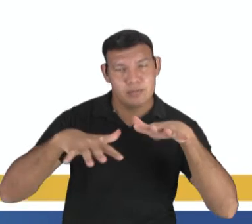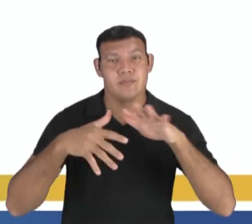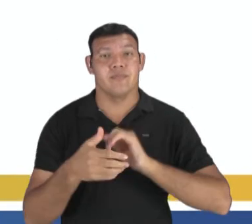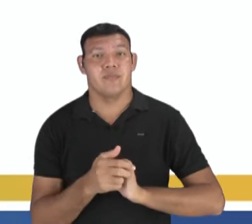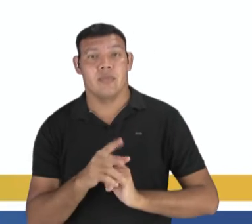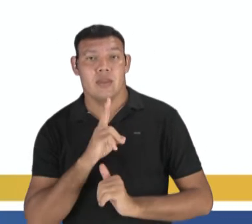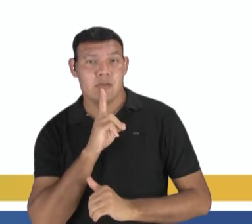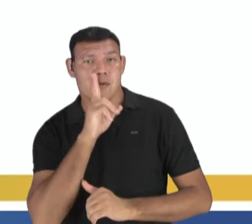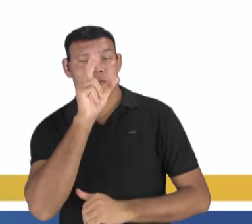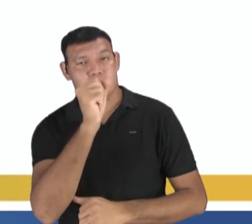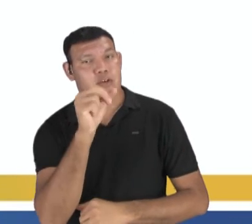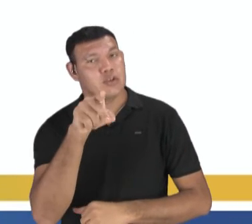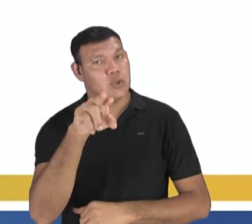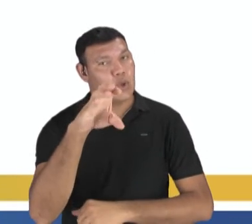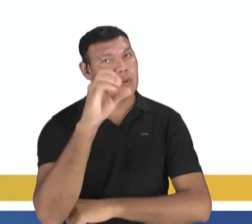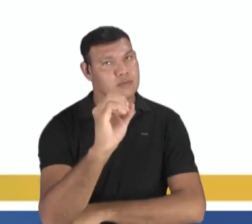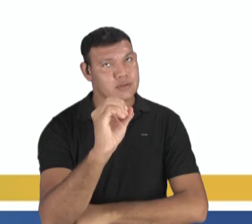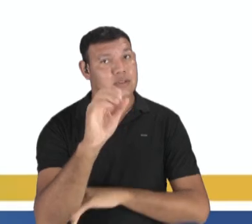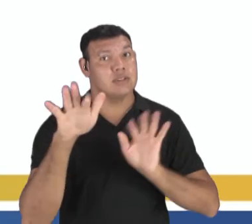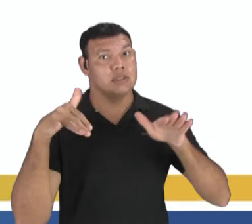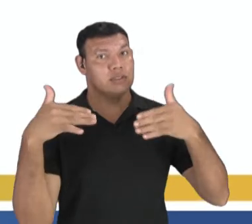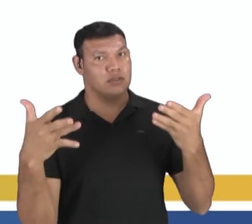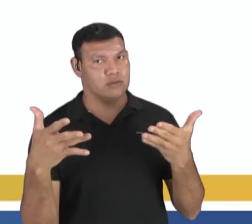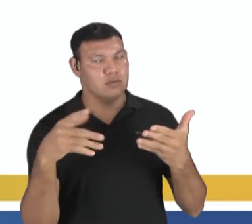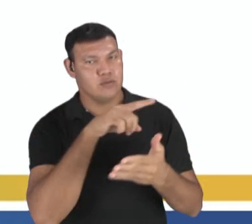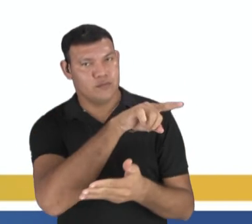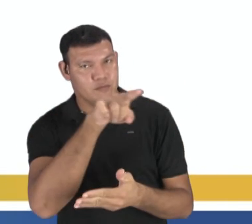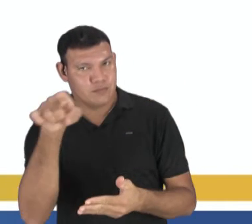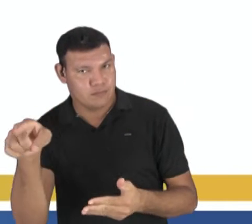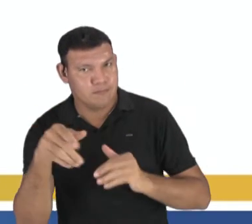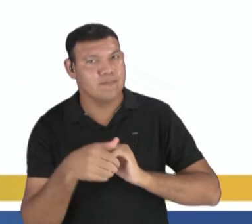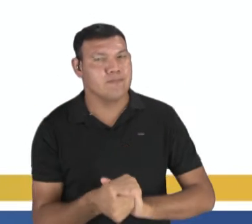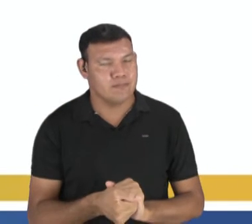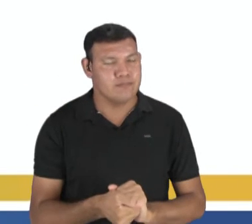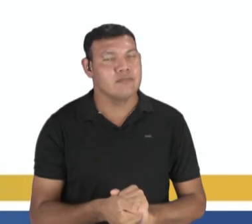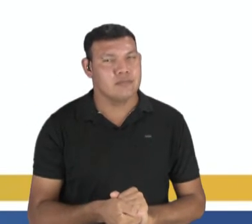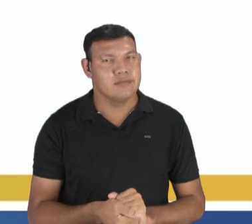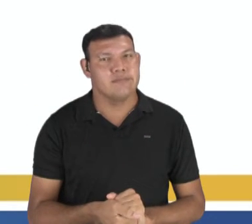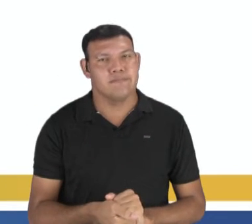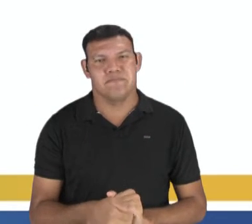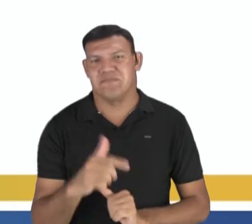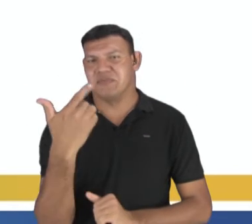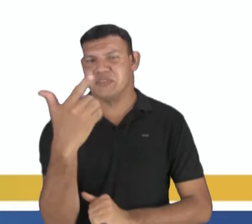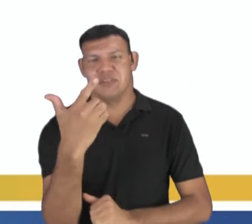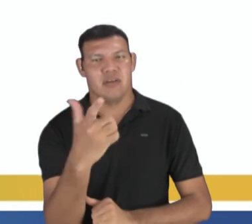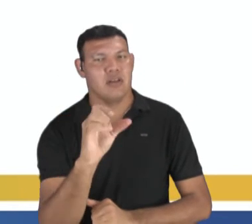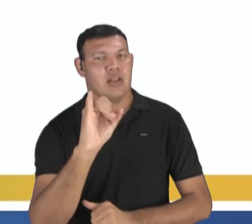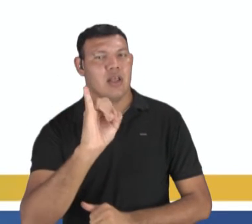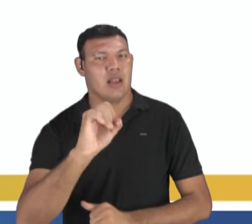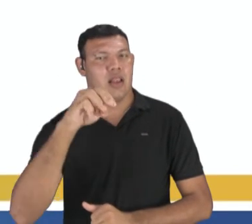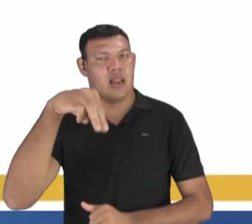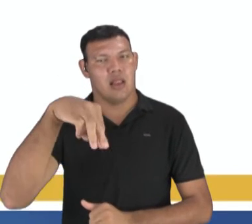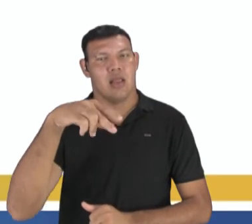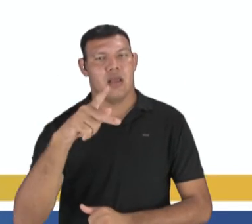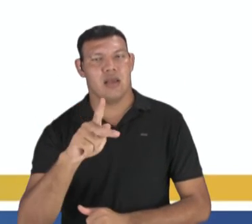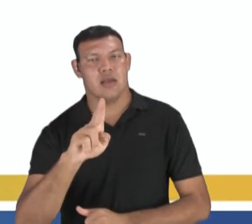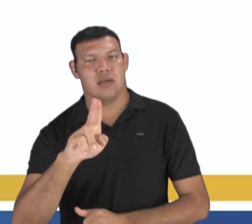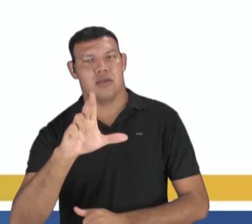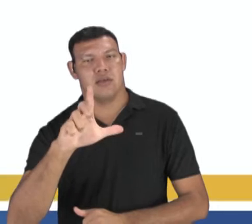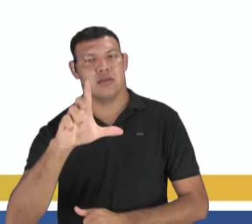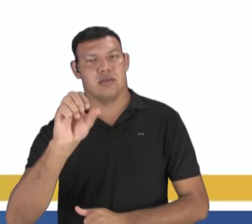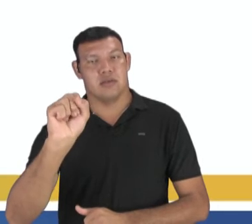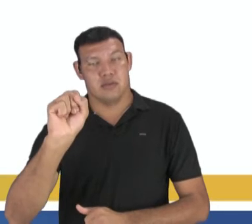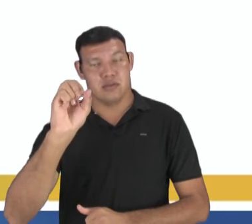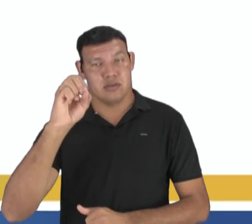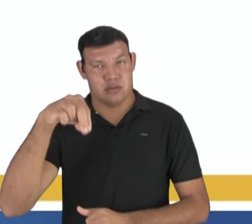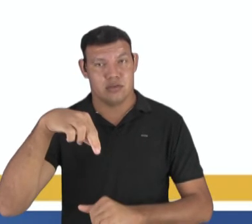força resultante ela é zero, tá? Então, você pode considerar que não tem impulso. O impulso é nulo,